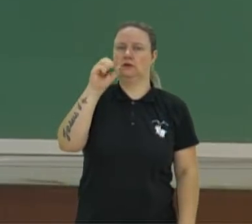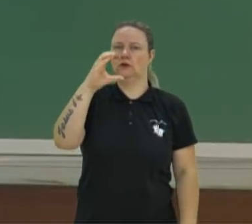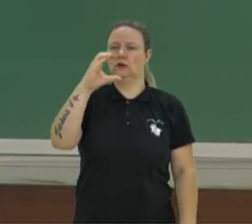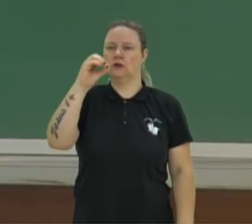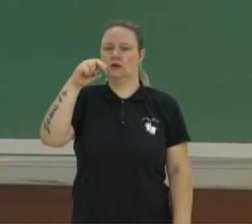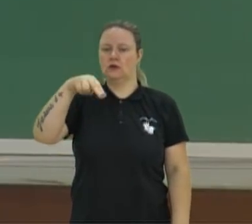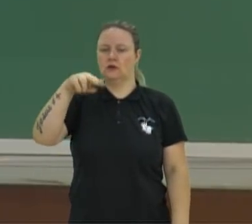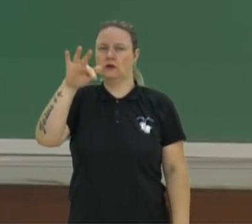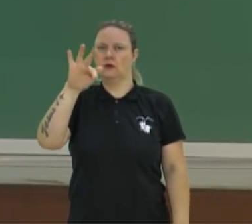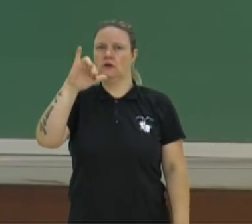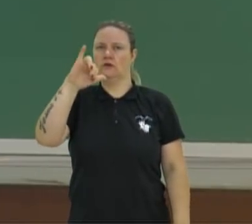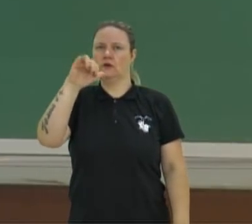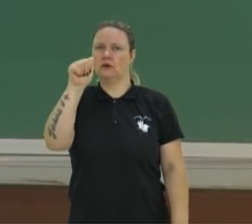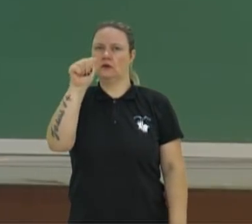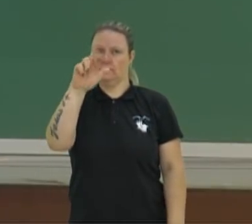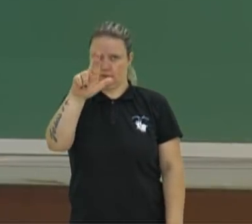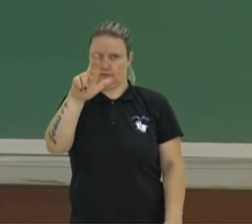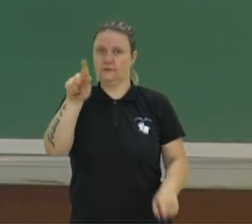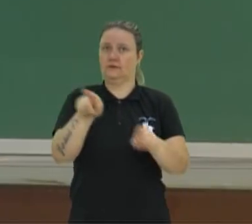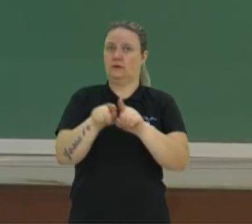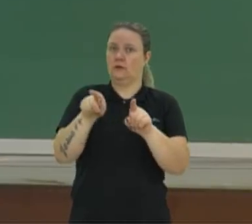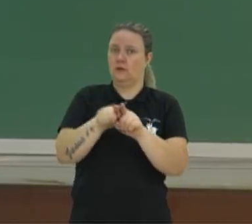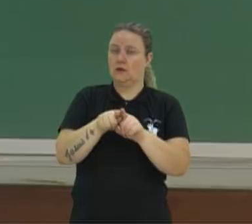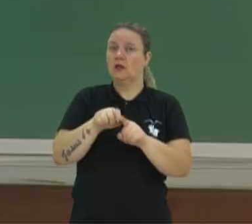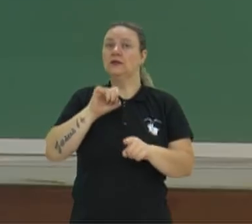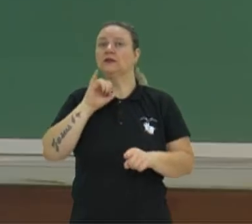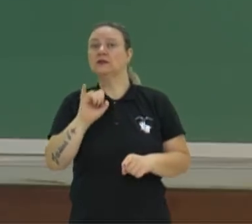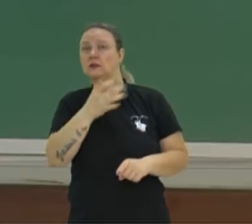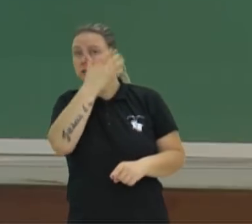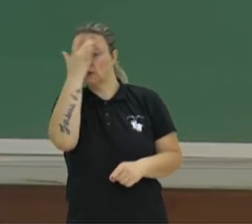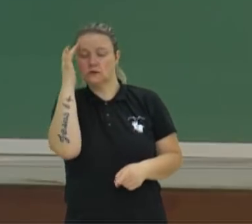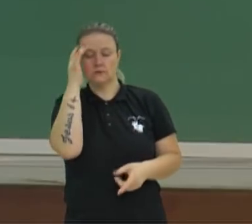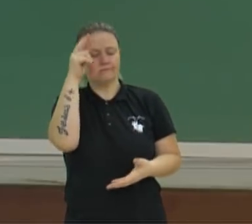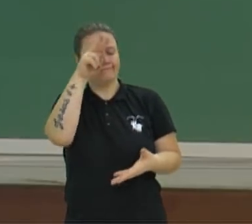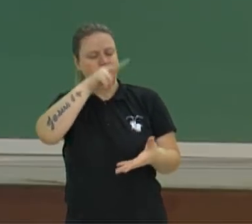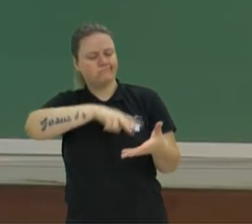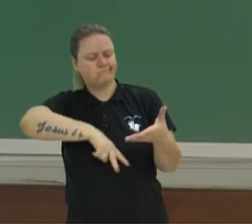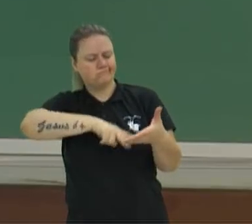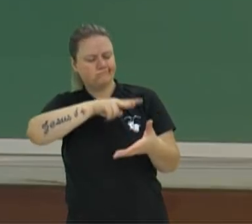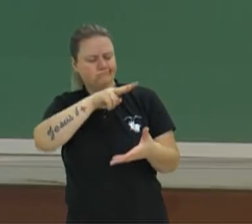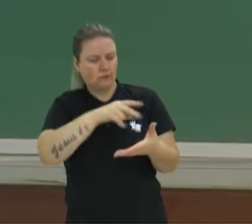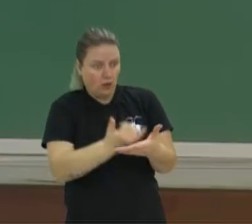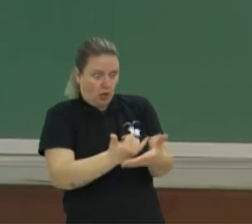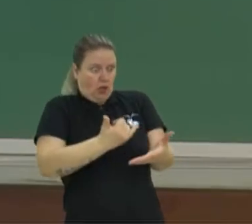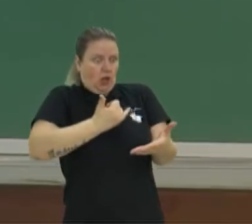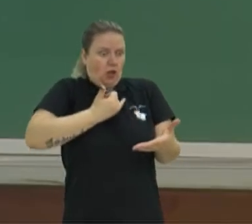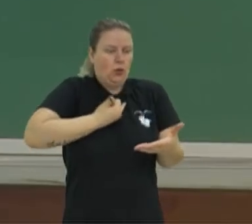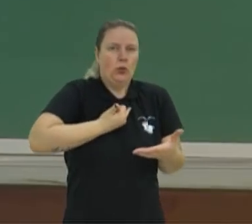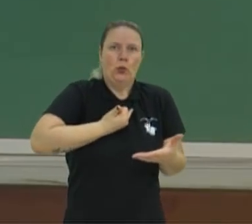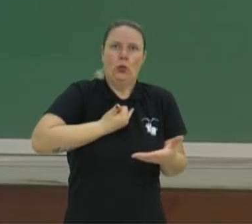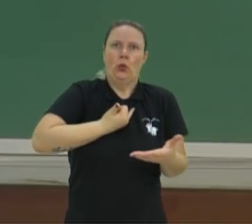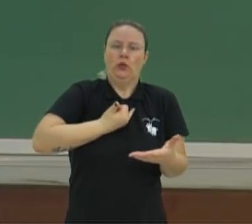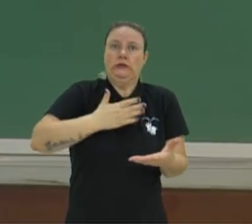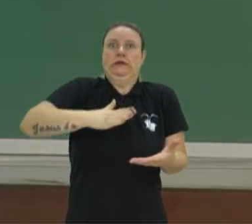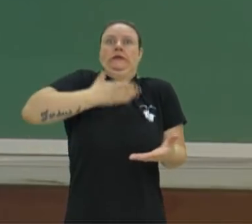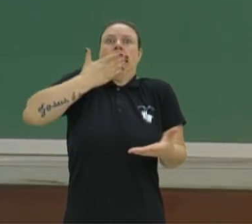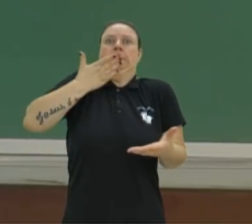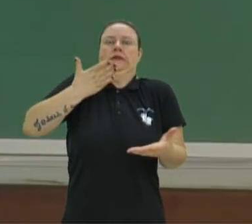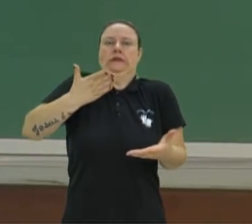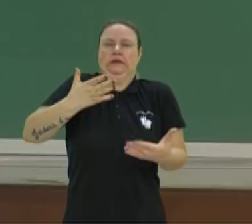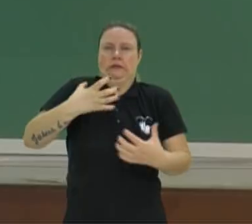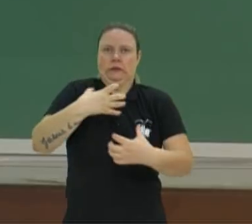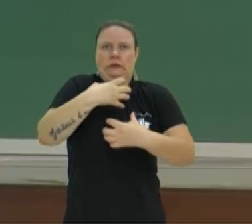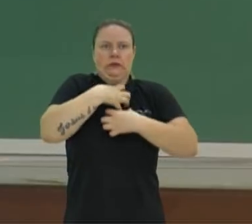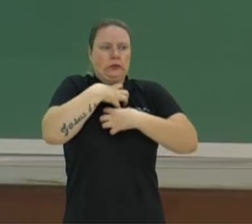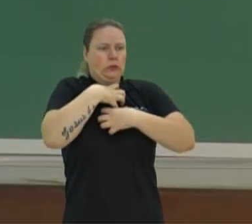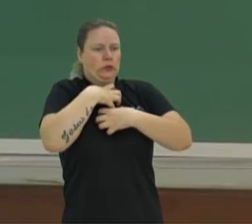deve tomar como base para suspeitar se trouxe uma reação emocional muito grande essa notícia? Essa reação emocional